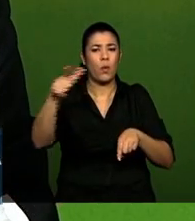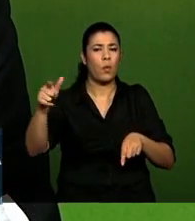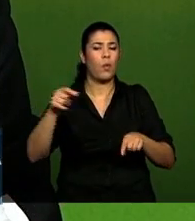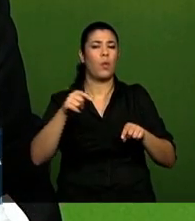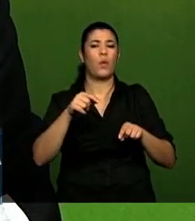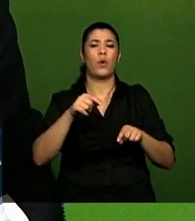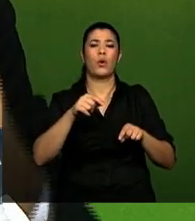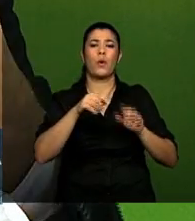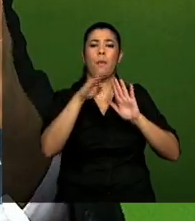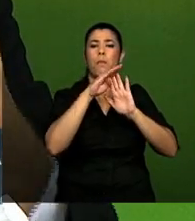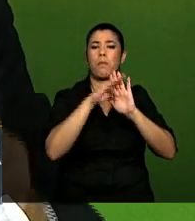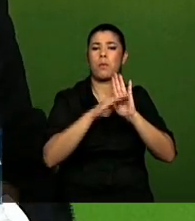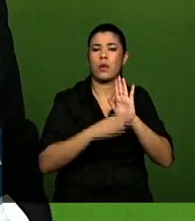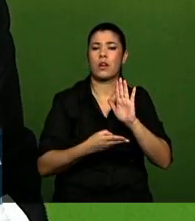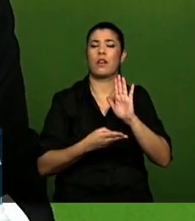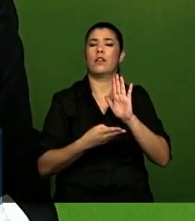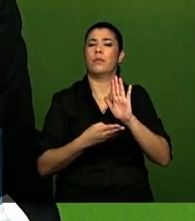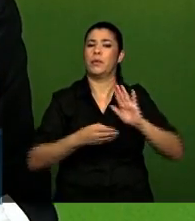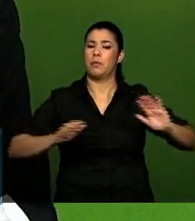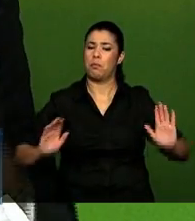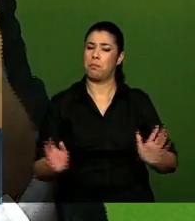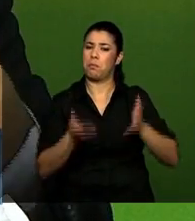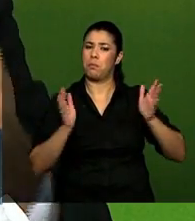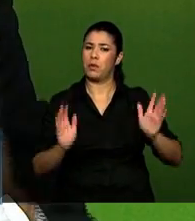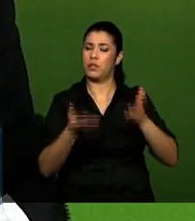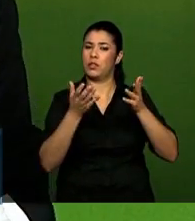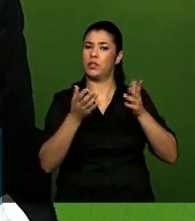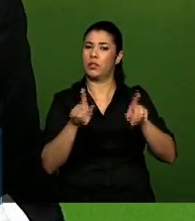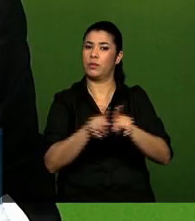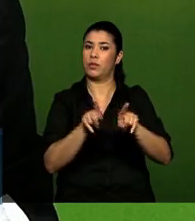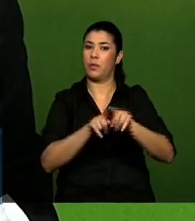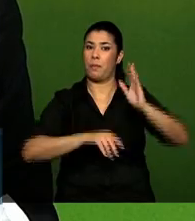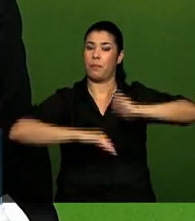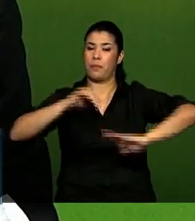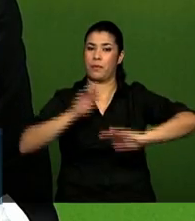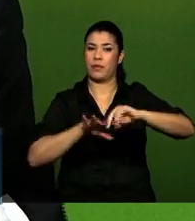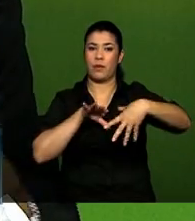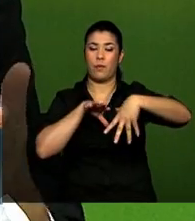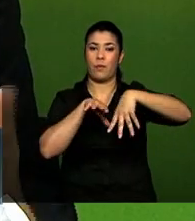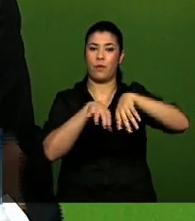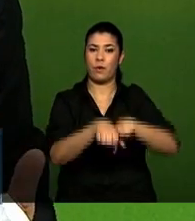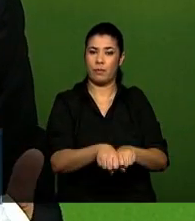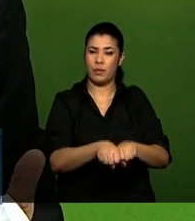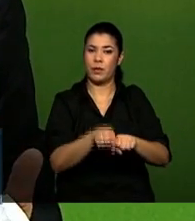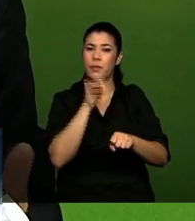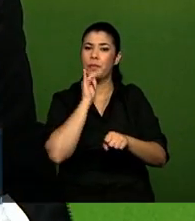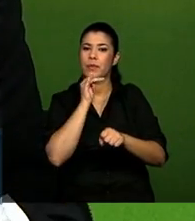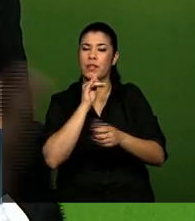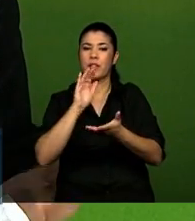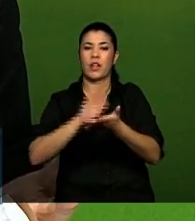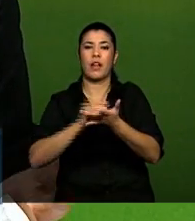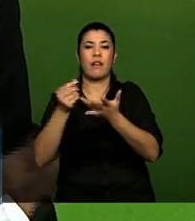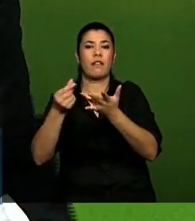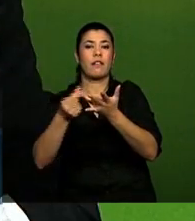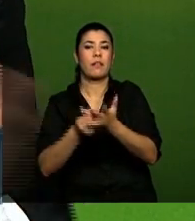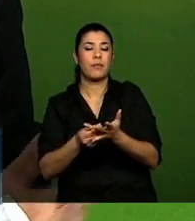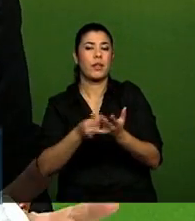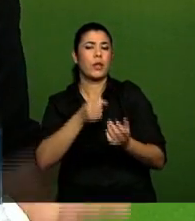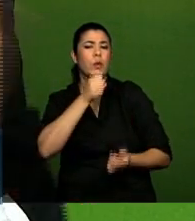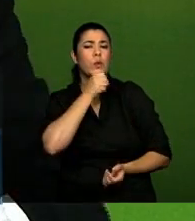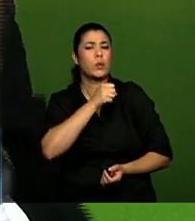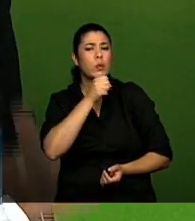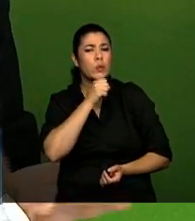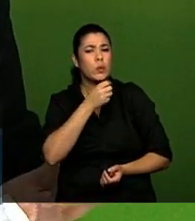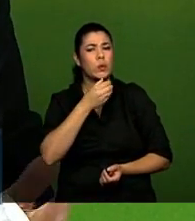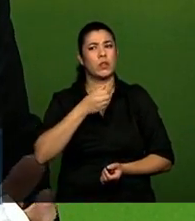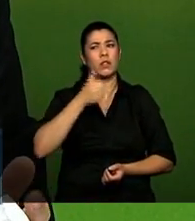montados para estimular eh formalização eh de casamentos entre pessoas idosas de ambos oos